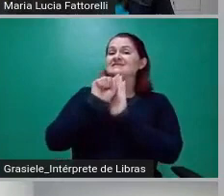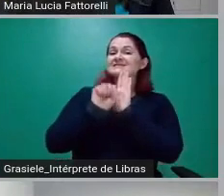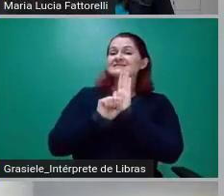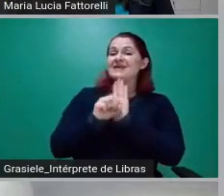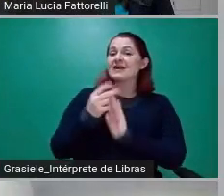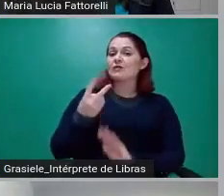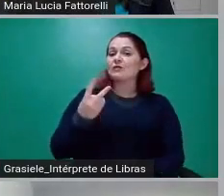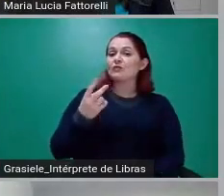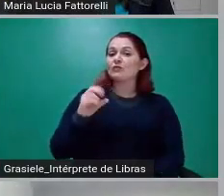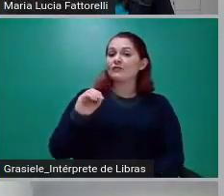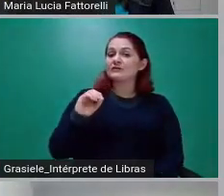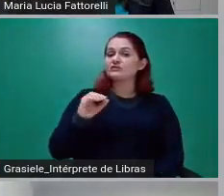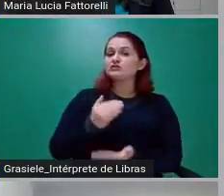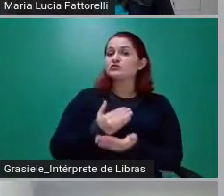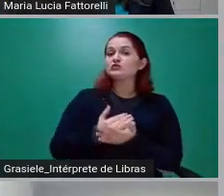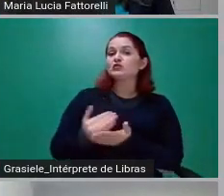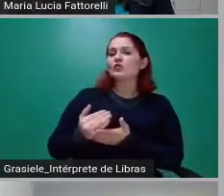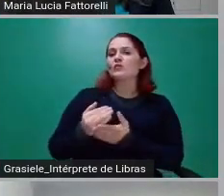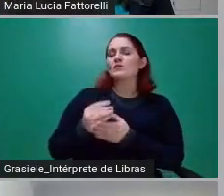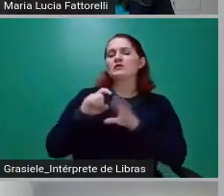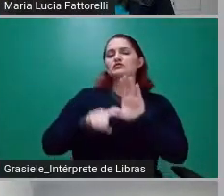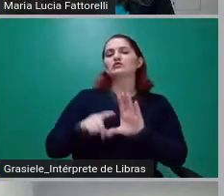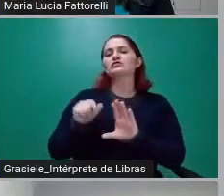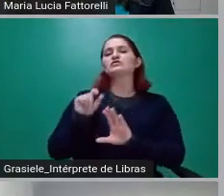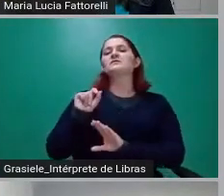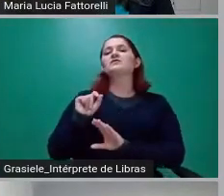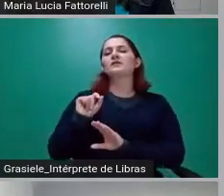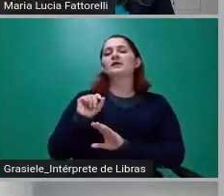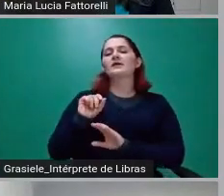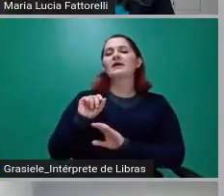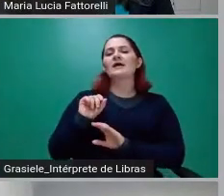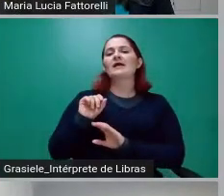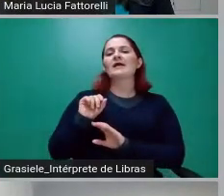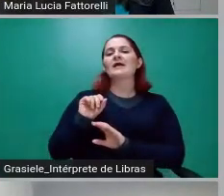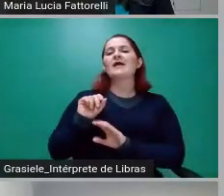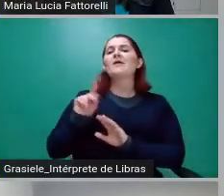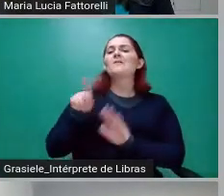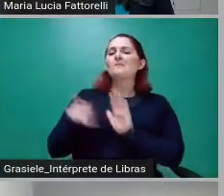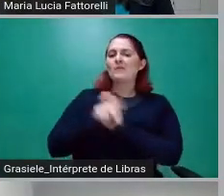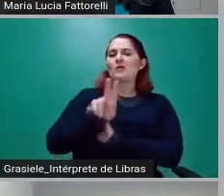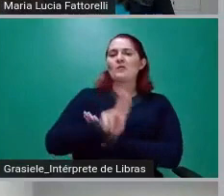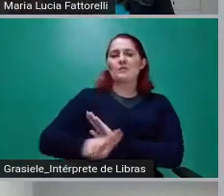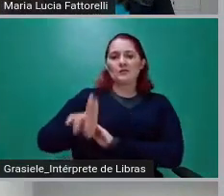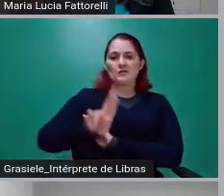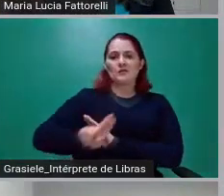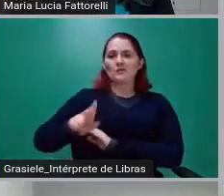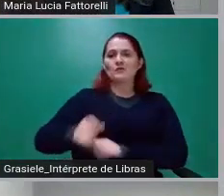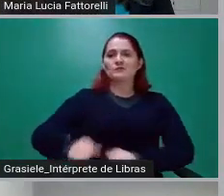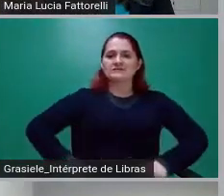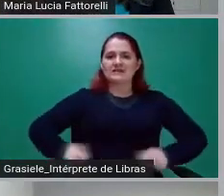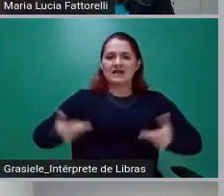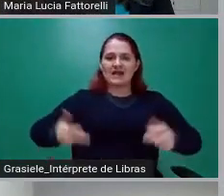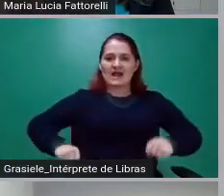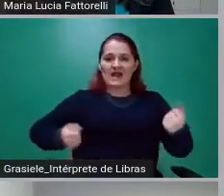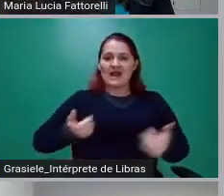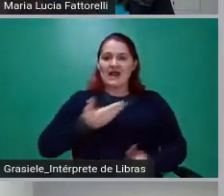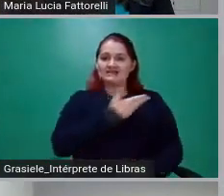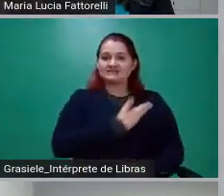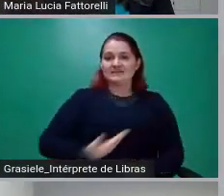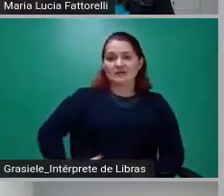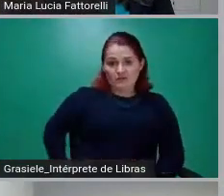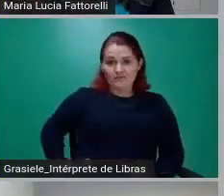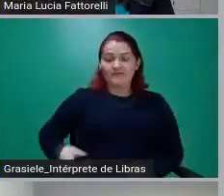passou a ser um instrumento a serviço de uma política de despesas públicas e de